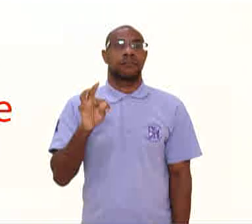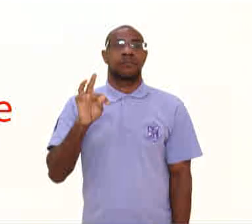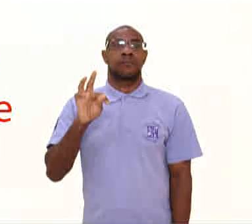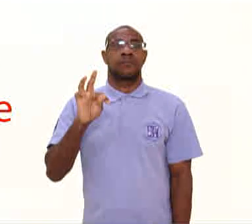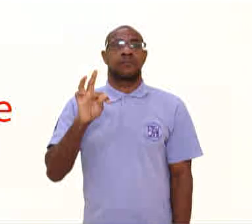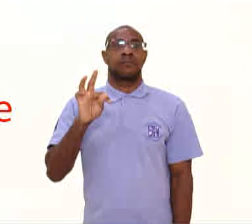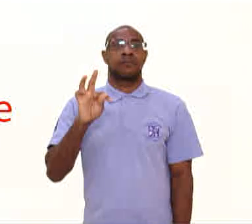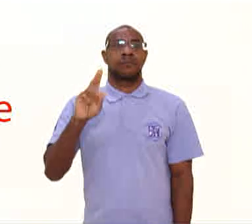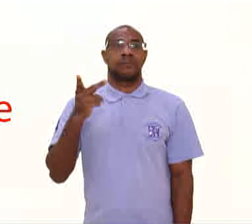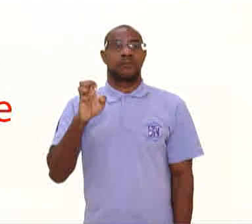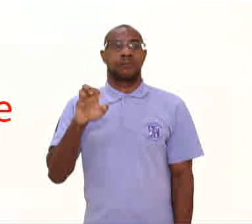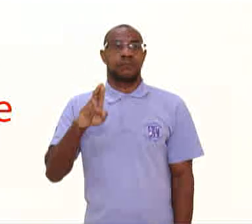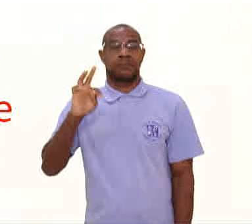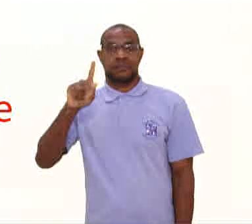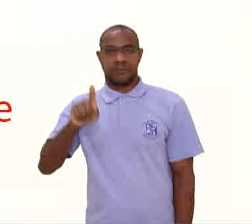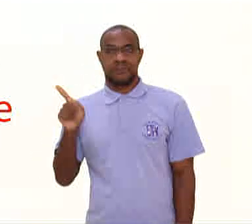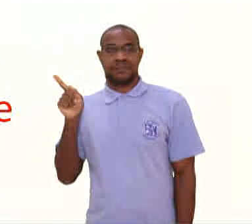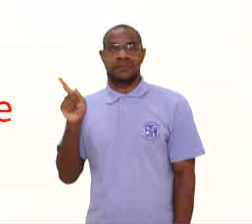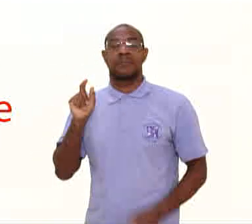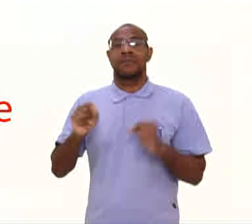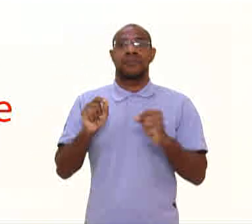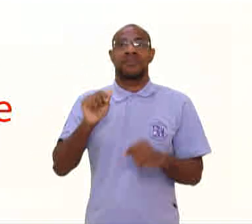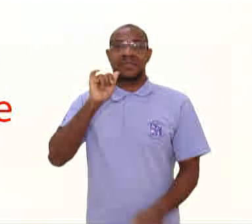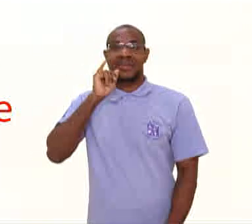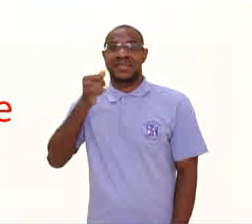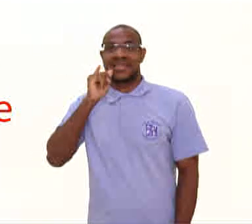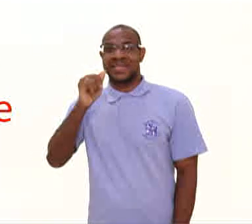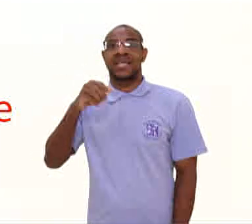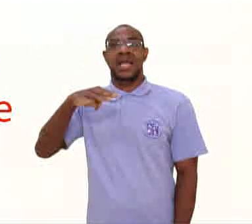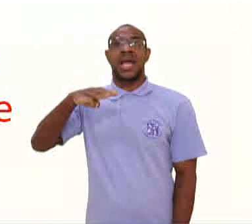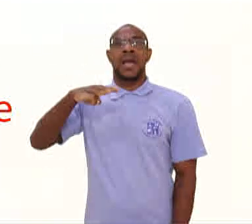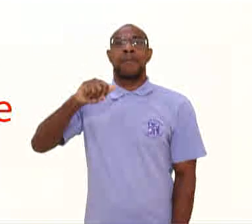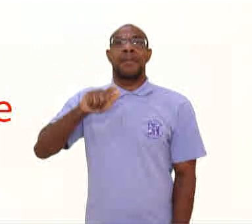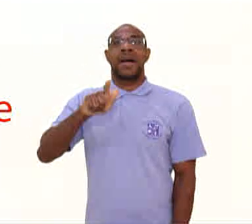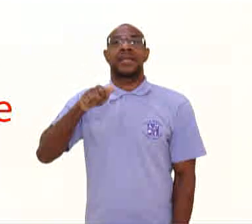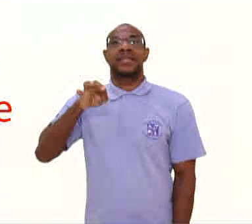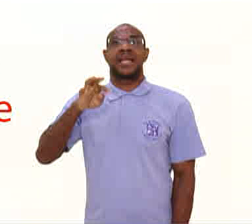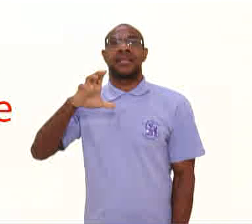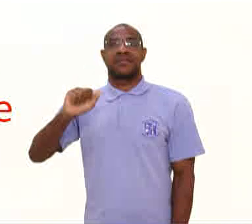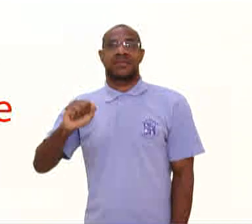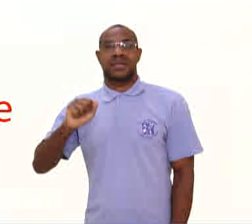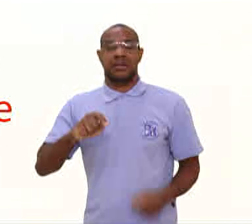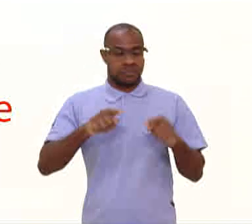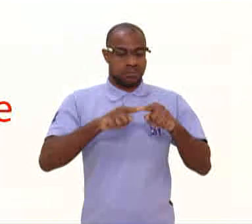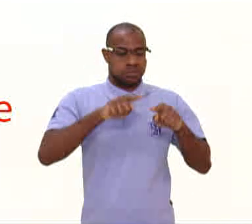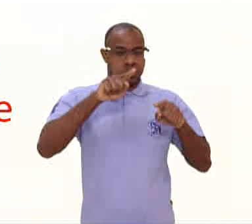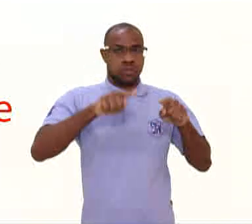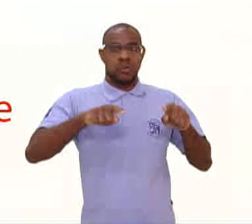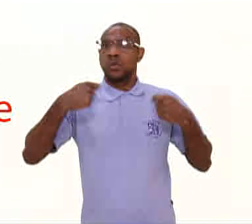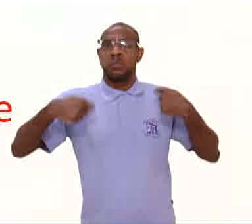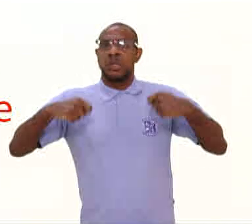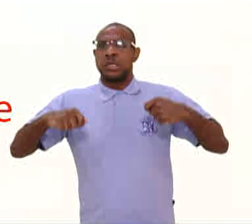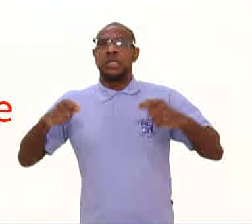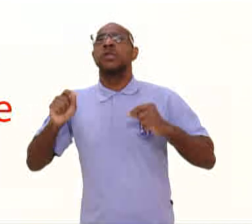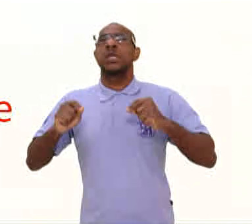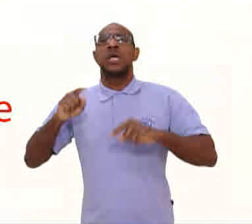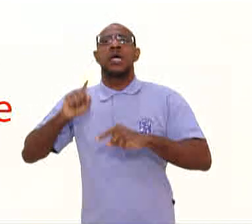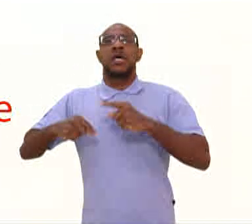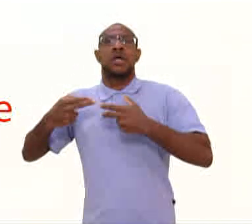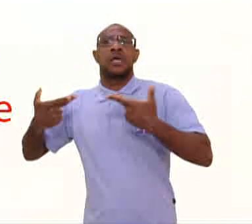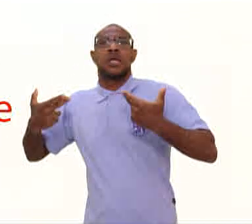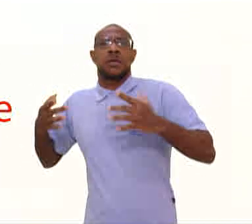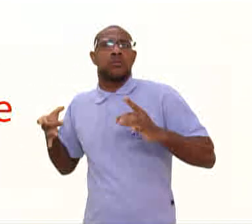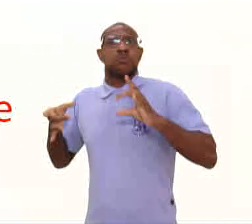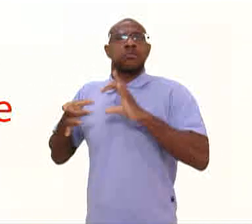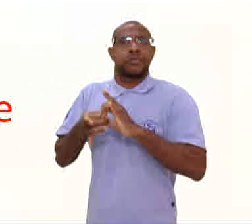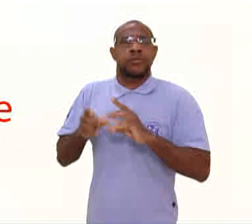de eletromagnéticas. Essas ondas não precisam de matéria para se deslocarem. Então aí vem